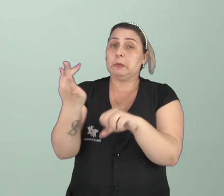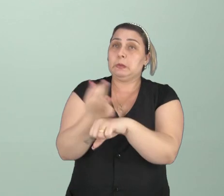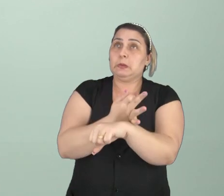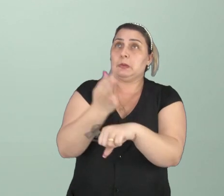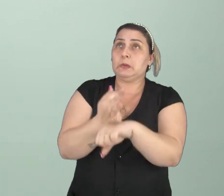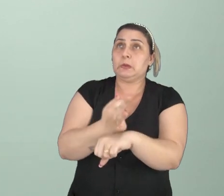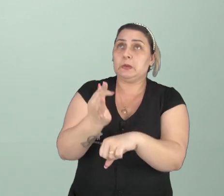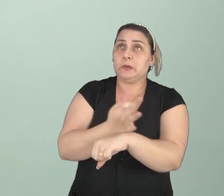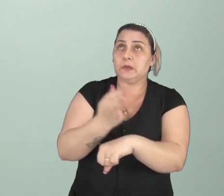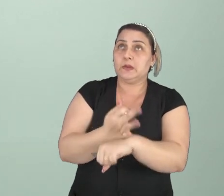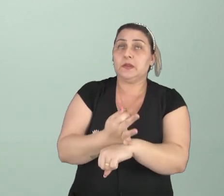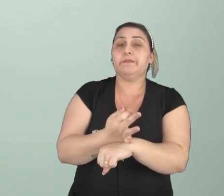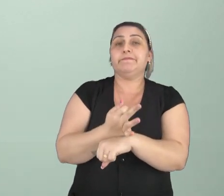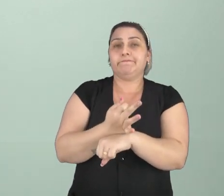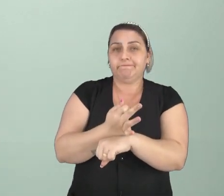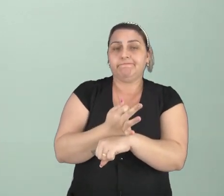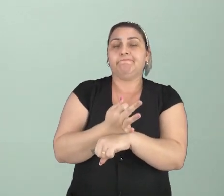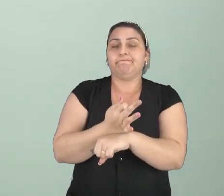os recursos